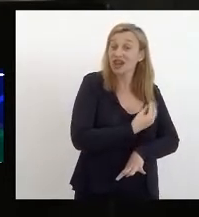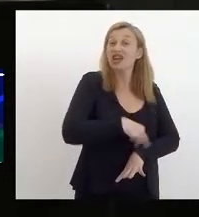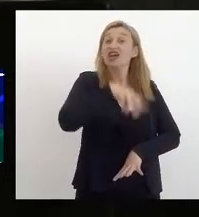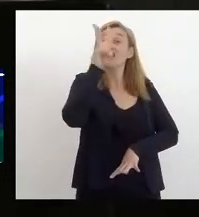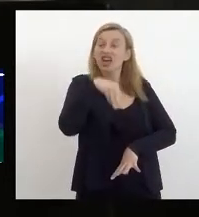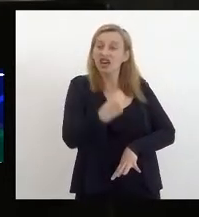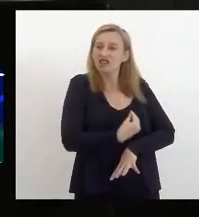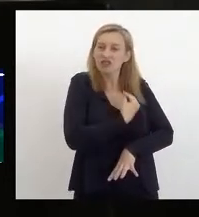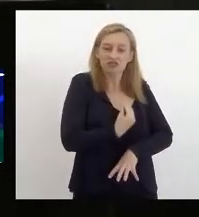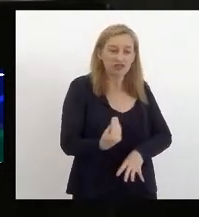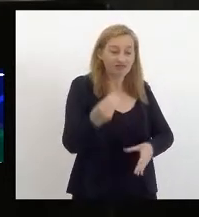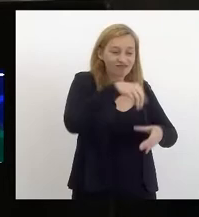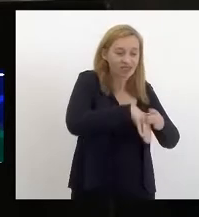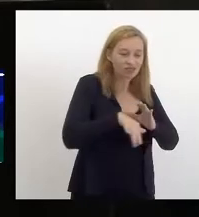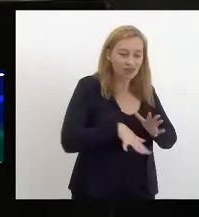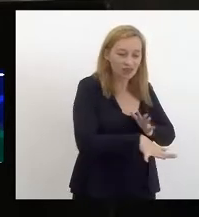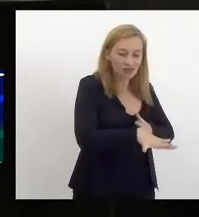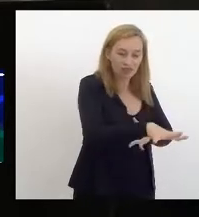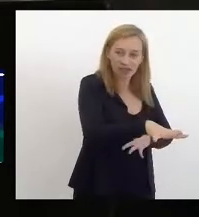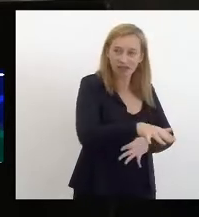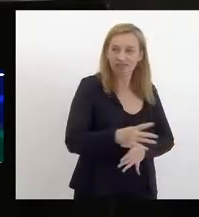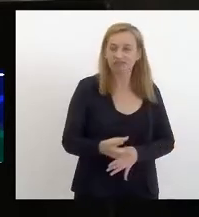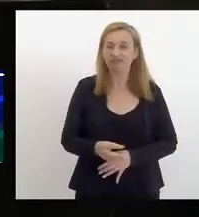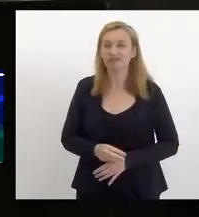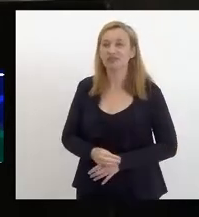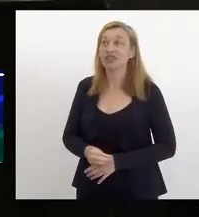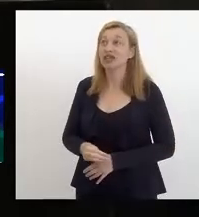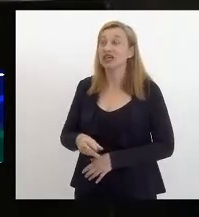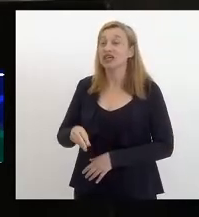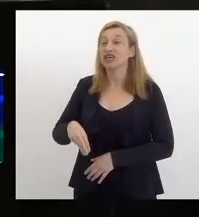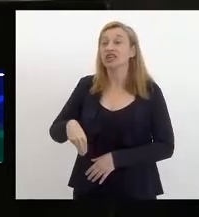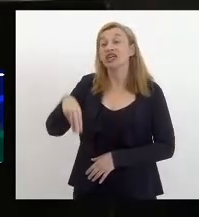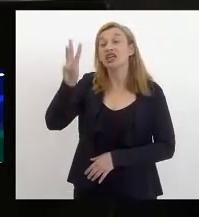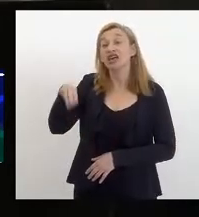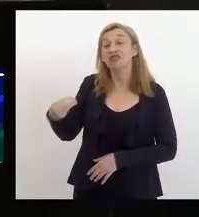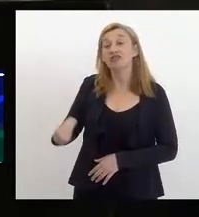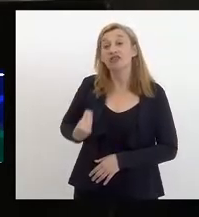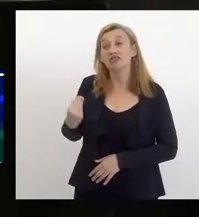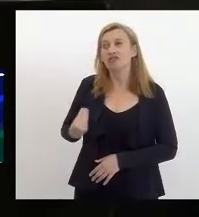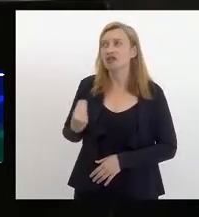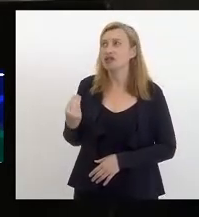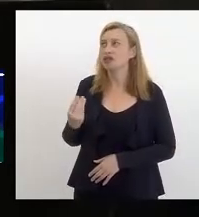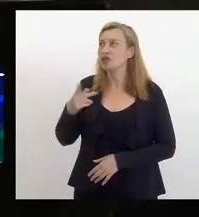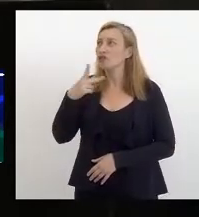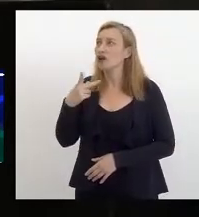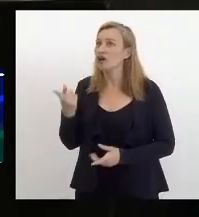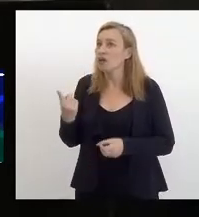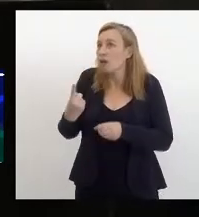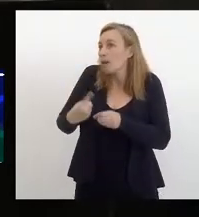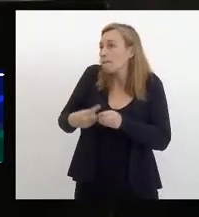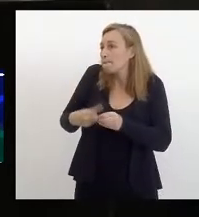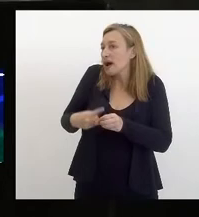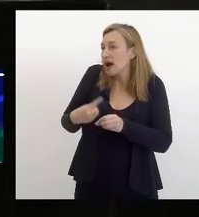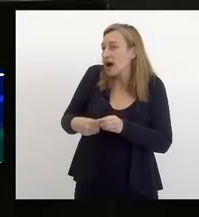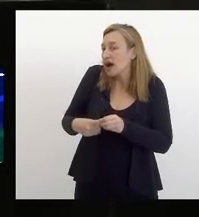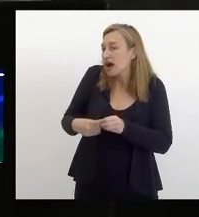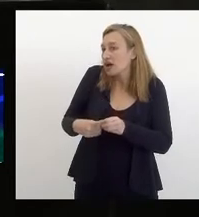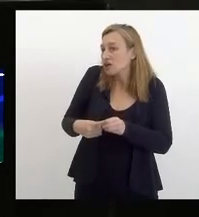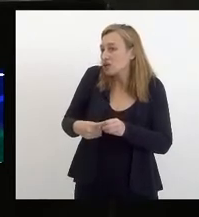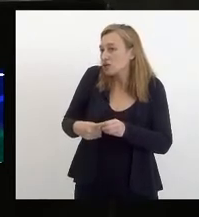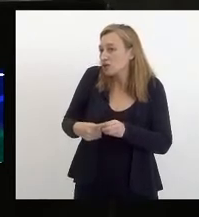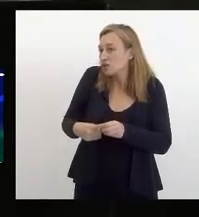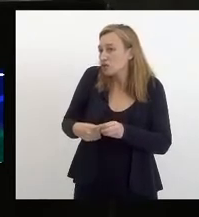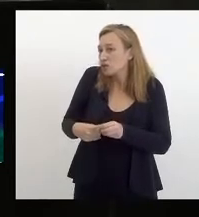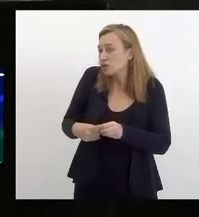vive em favelas e de quem vive o que eu chamo é de bairros visibilizados